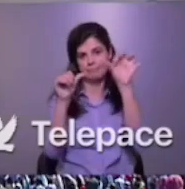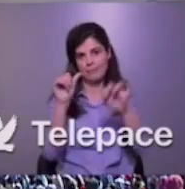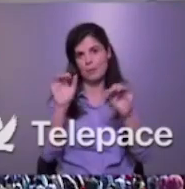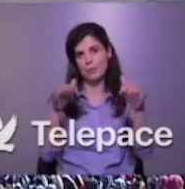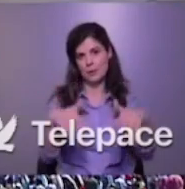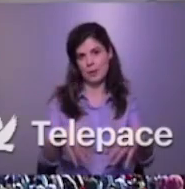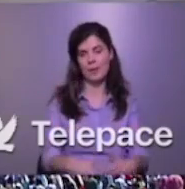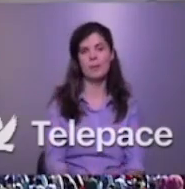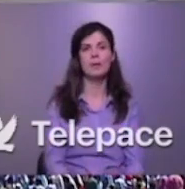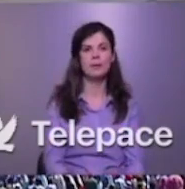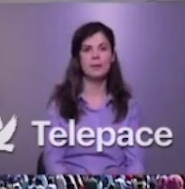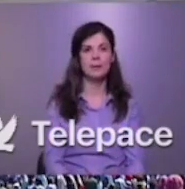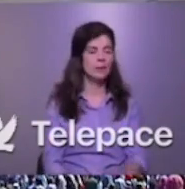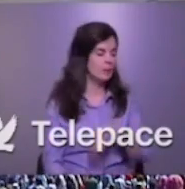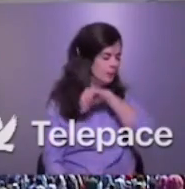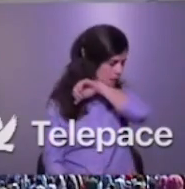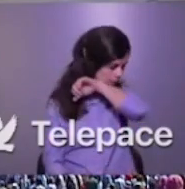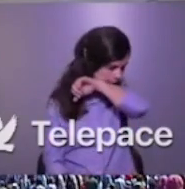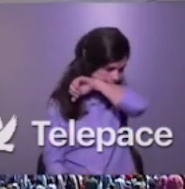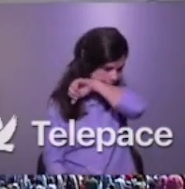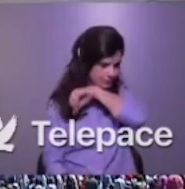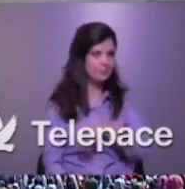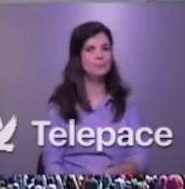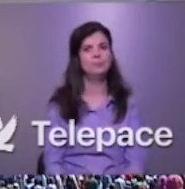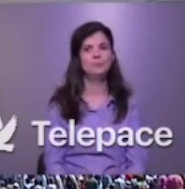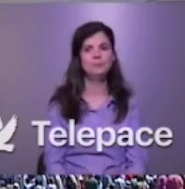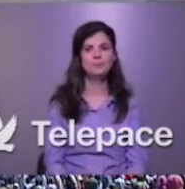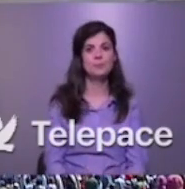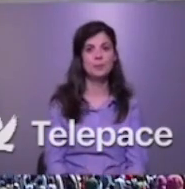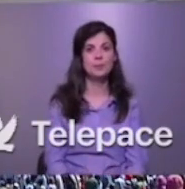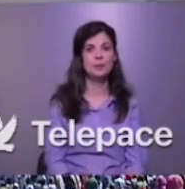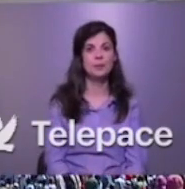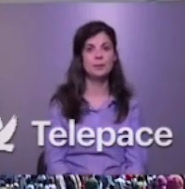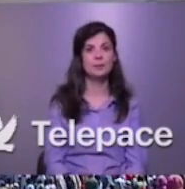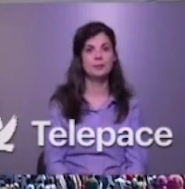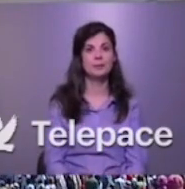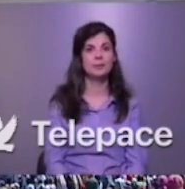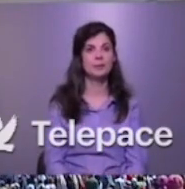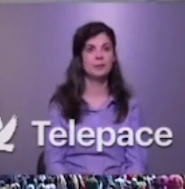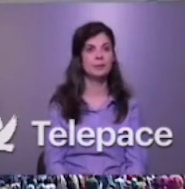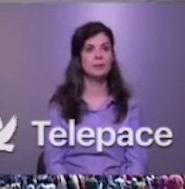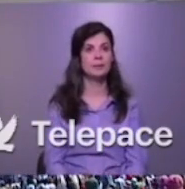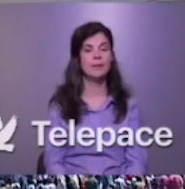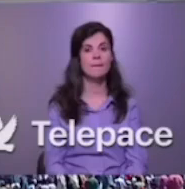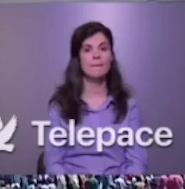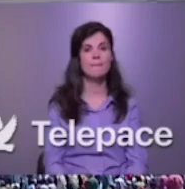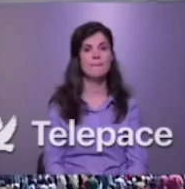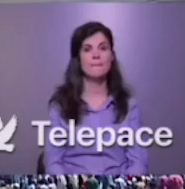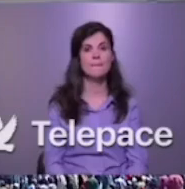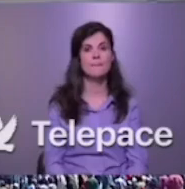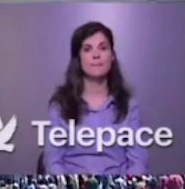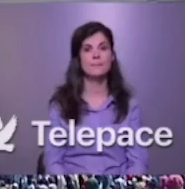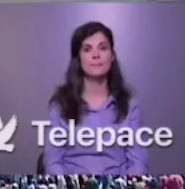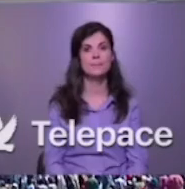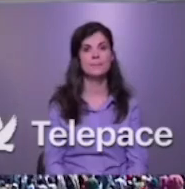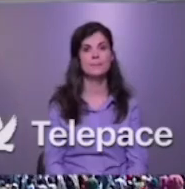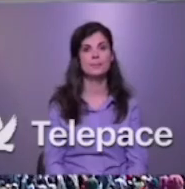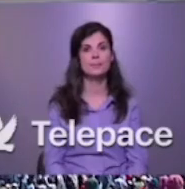Ora, o Vescovo de Fátima diz um pouquinho a palavra final,